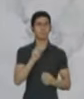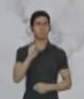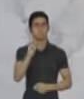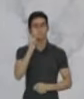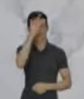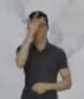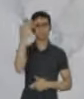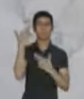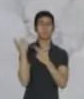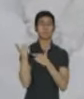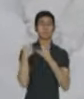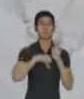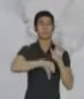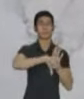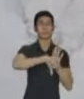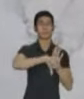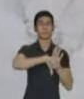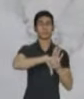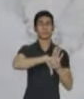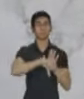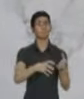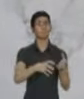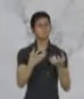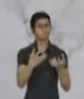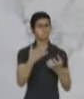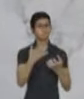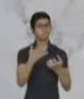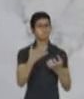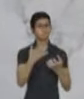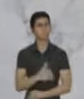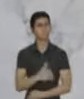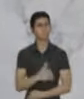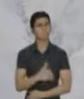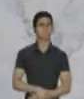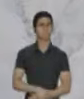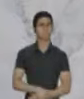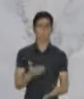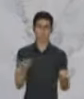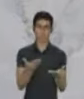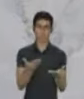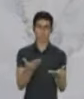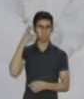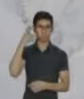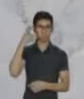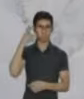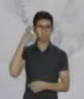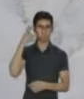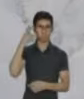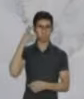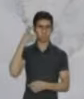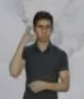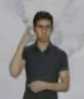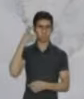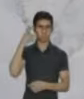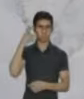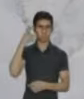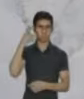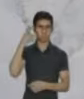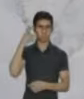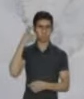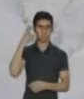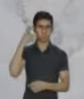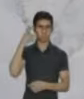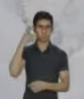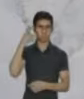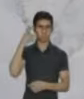aí que nós queremos saber eu queria concluir seu último pronunciamento a deputada leci brandão que a